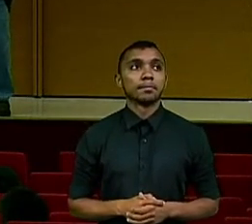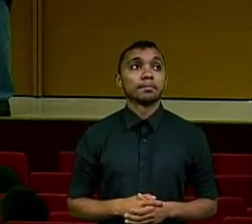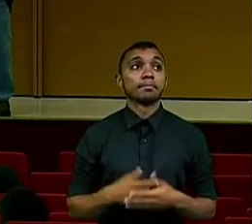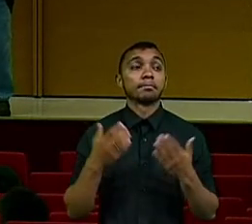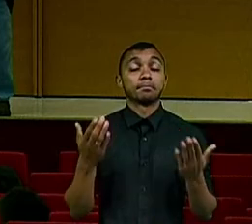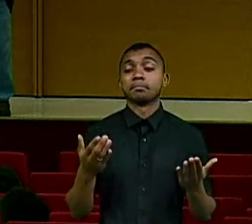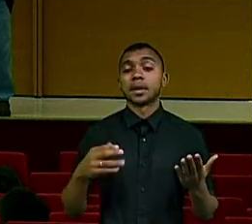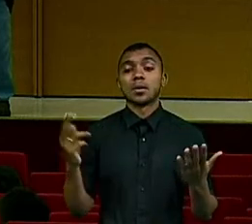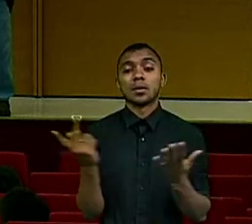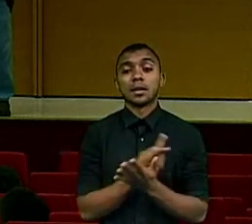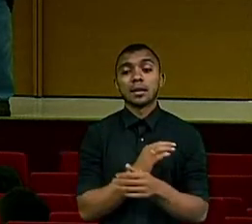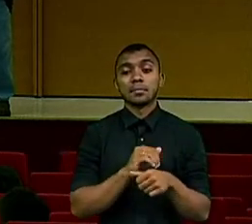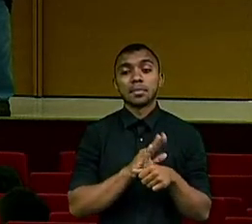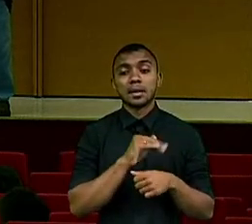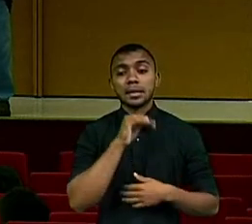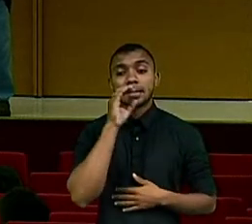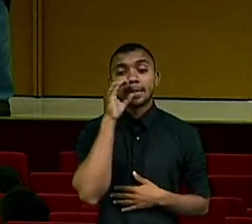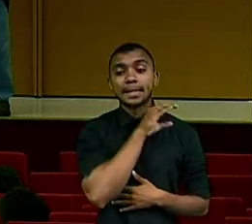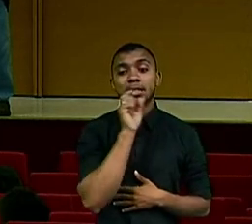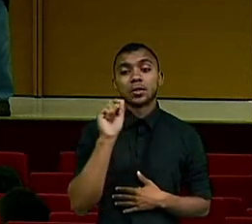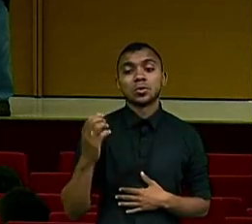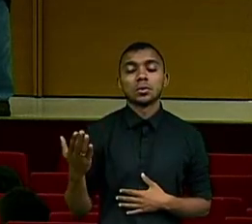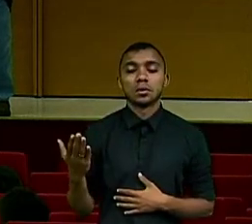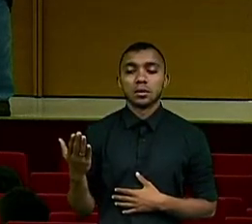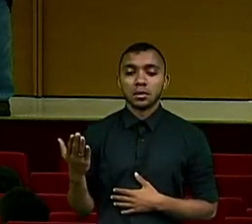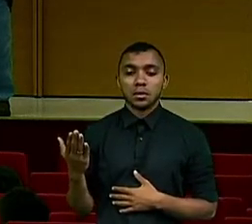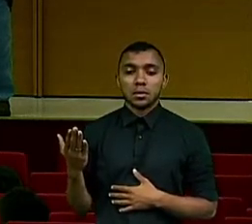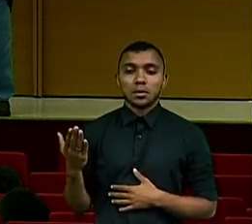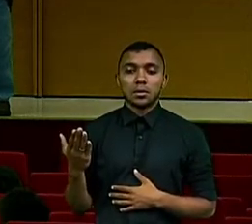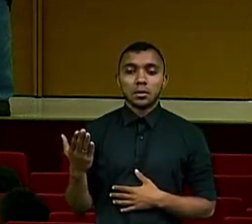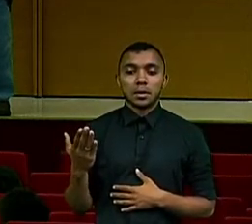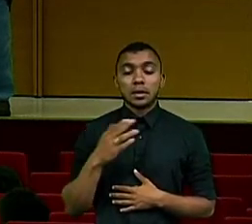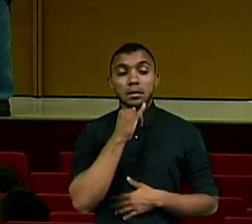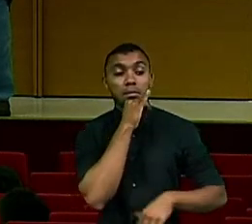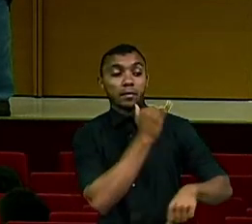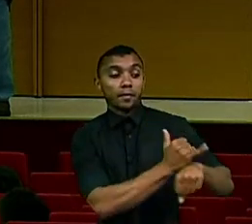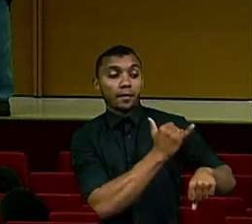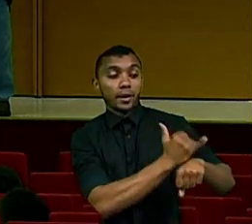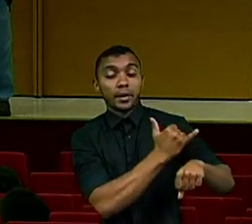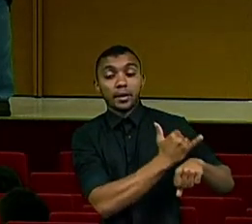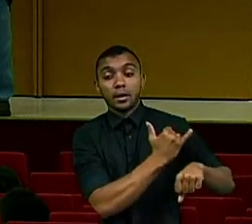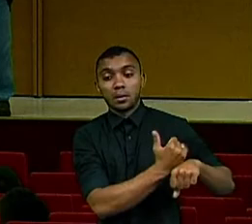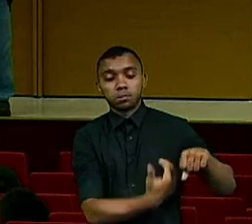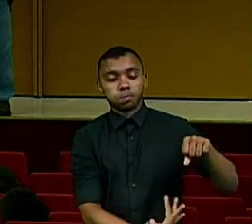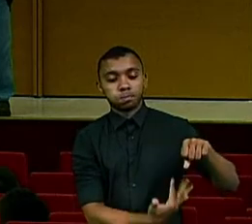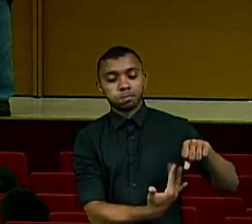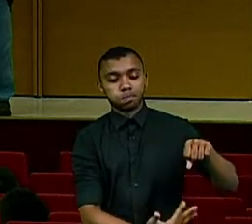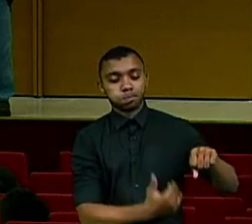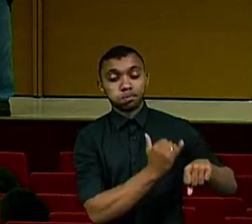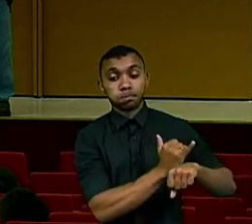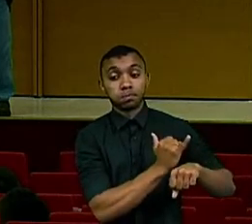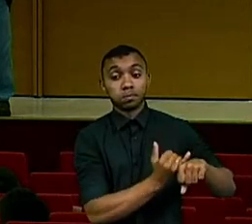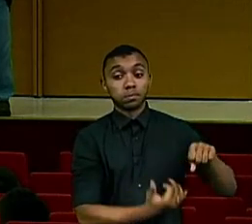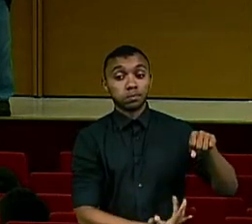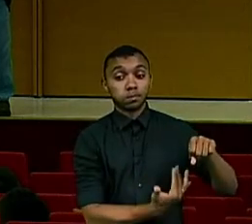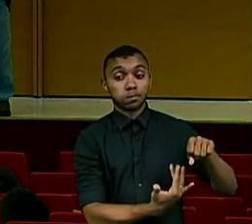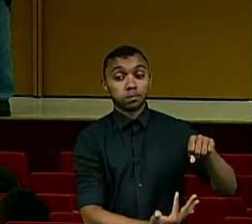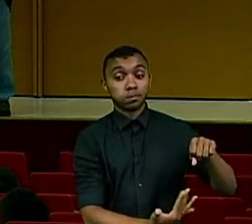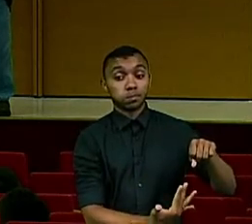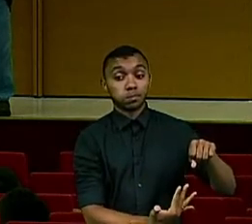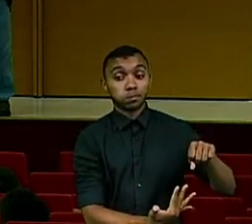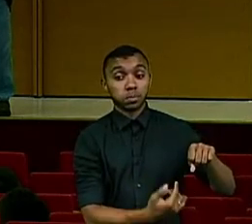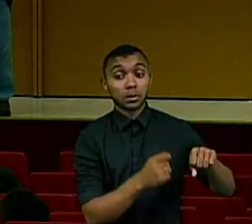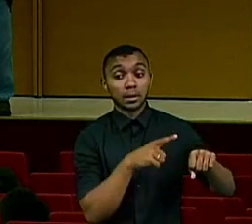aquece o metal por exemplo ele vai de uma extremidade